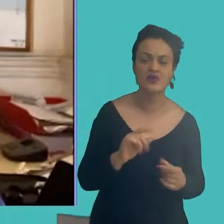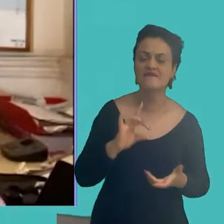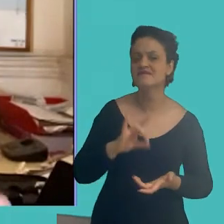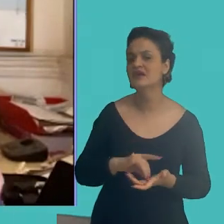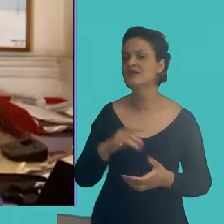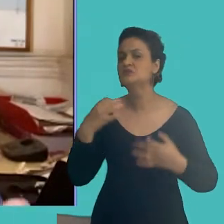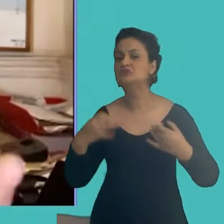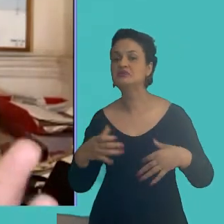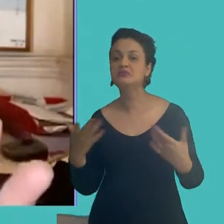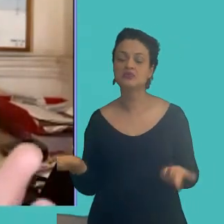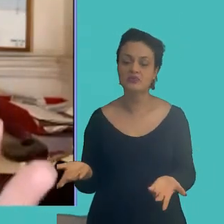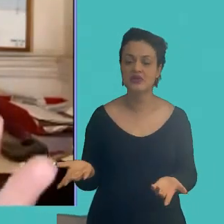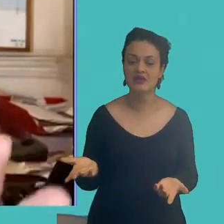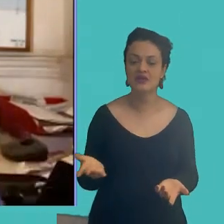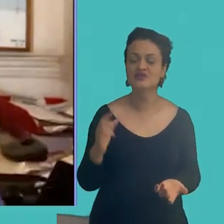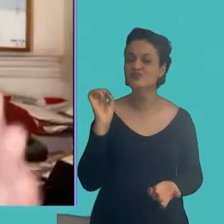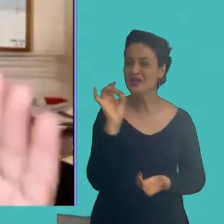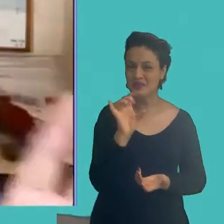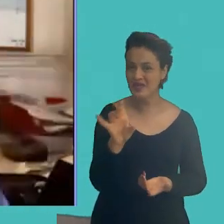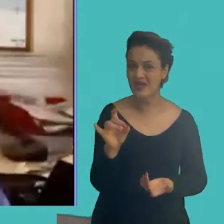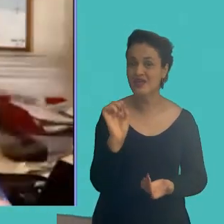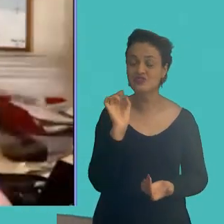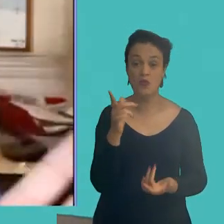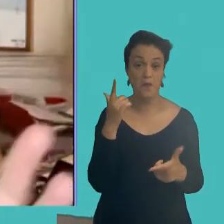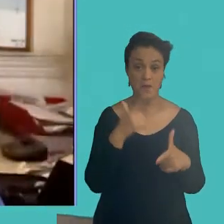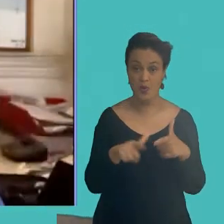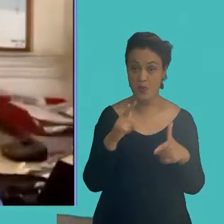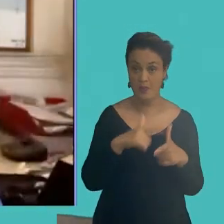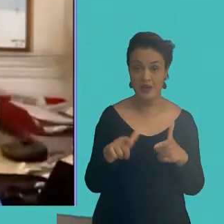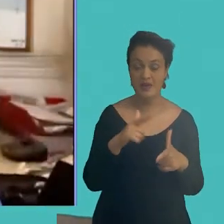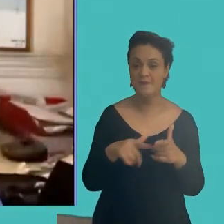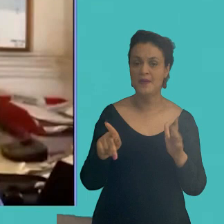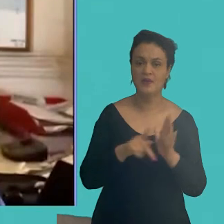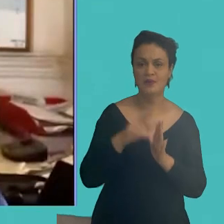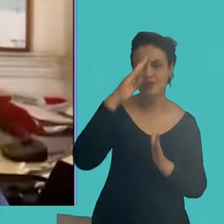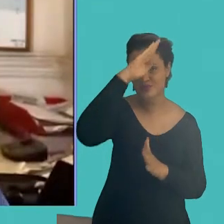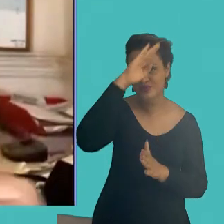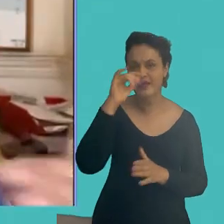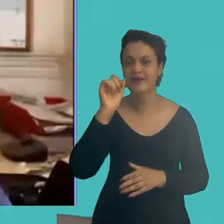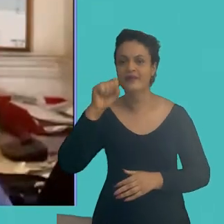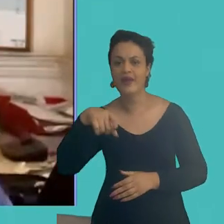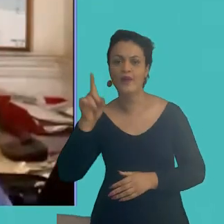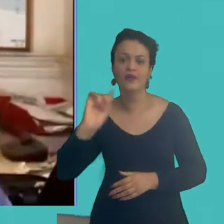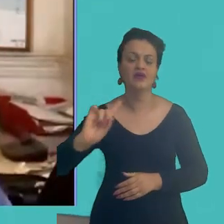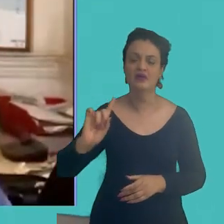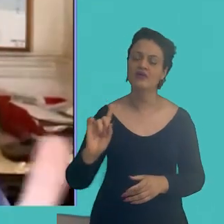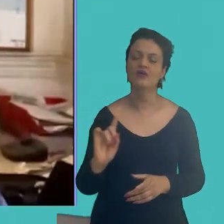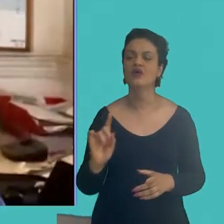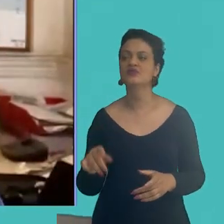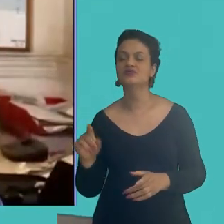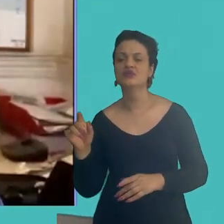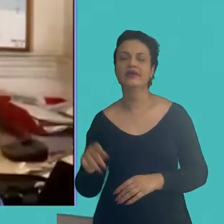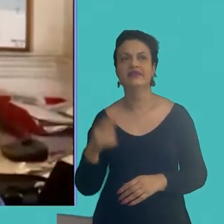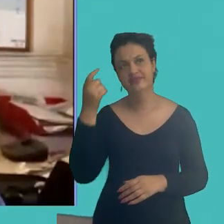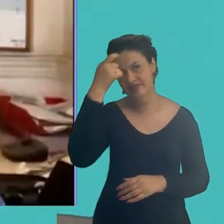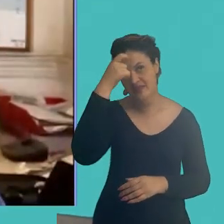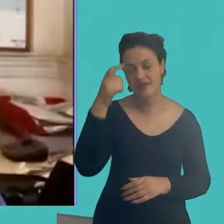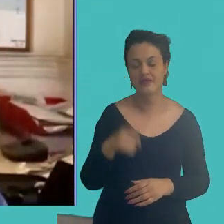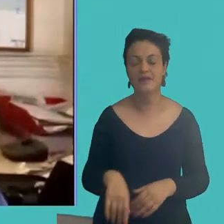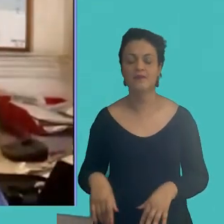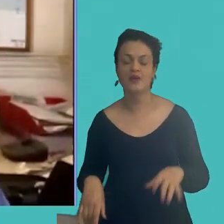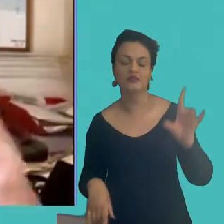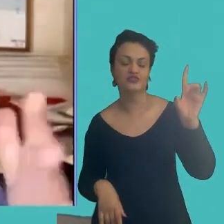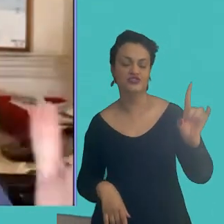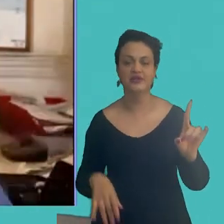é meramente um problema de Bolsonaro ou não Bolsonaro, direita no Brasil ou não direita no